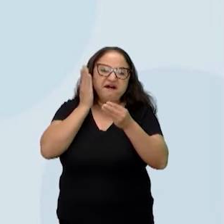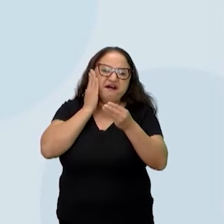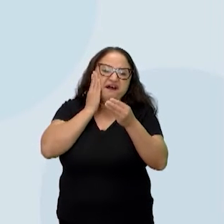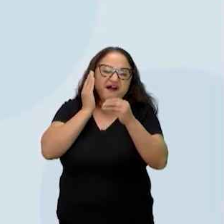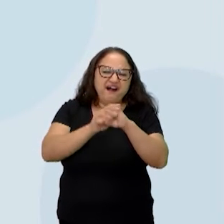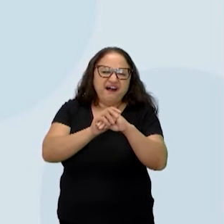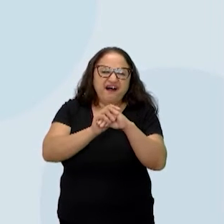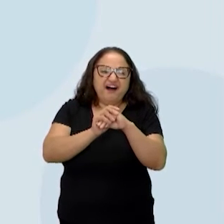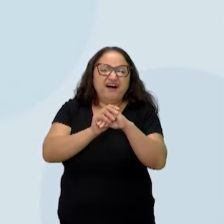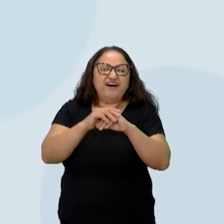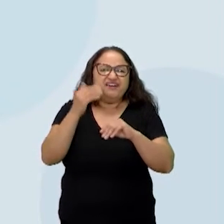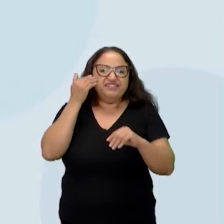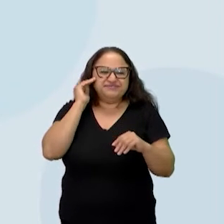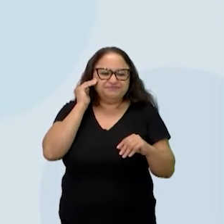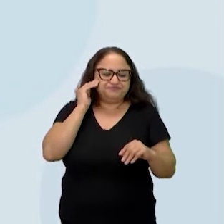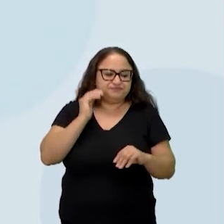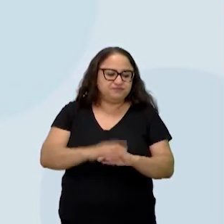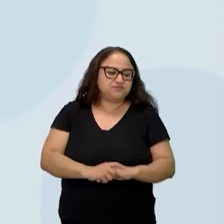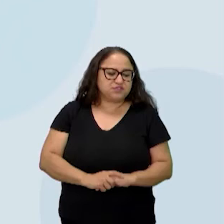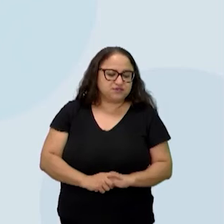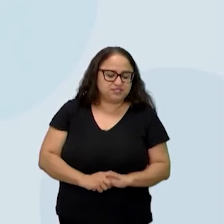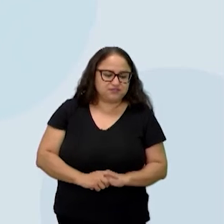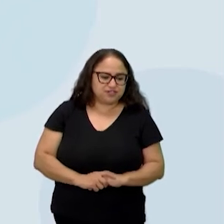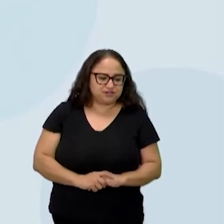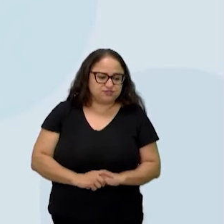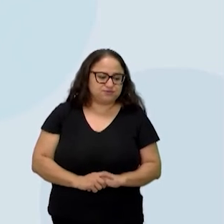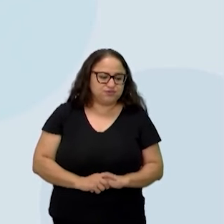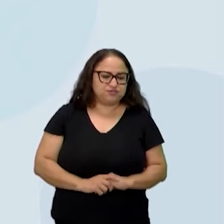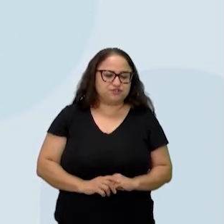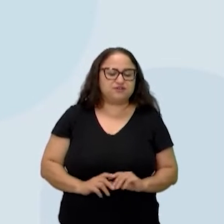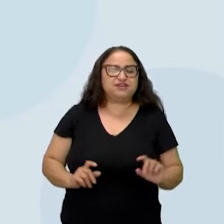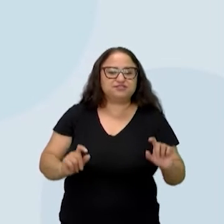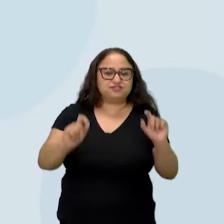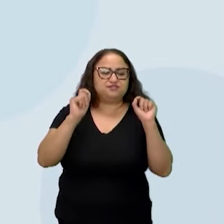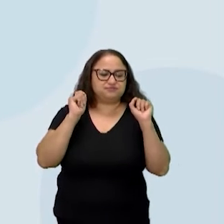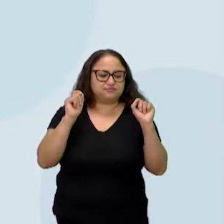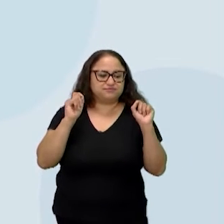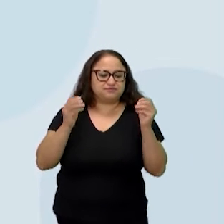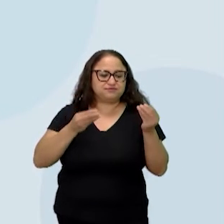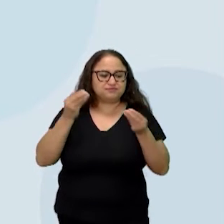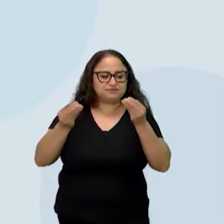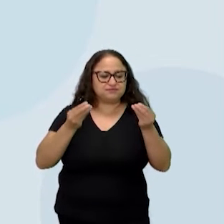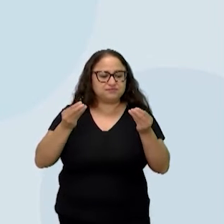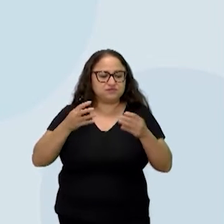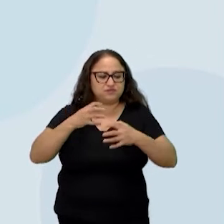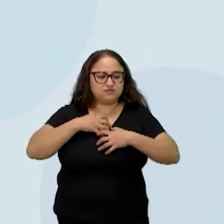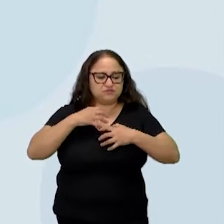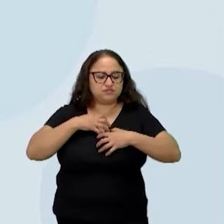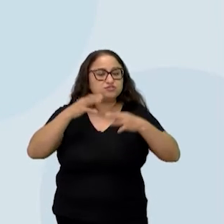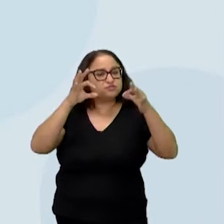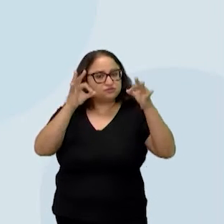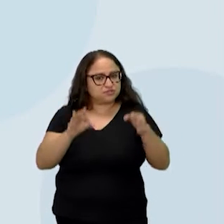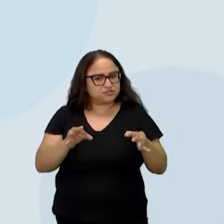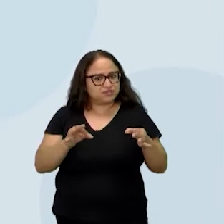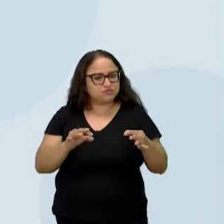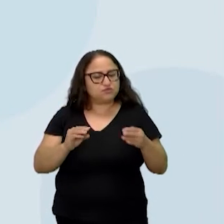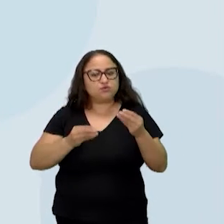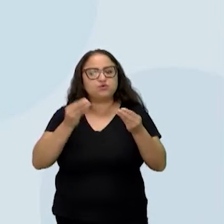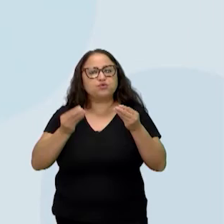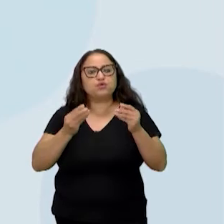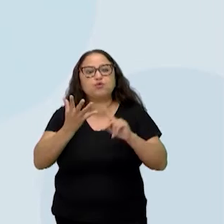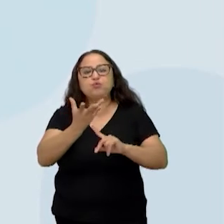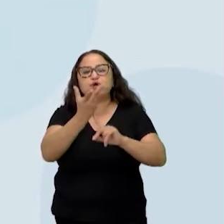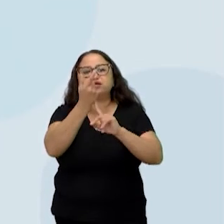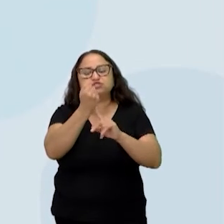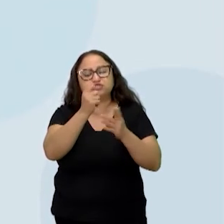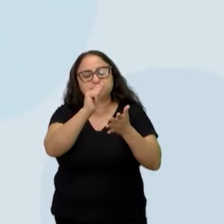né, interpretar essa canção, né, com propriedade, né, de maneira perfeita como o artista a